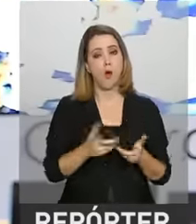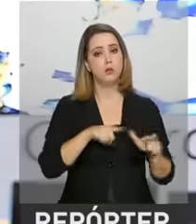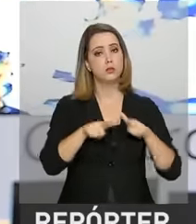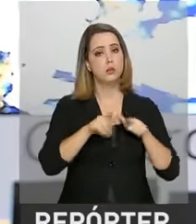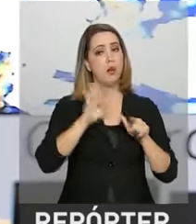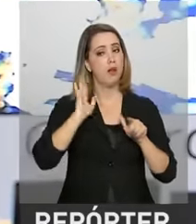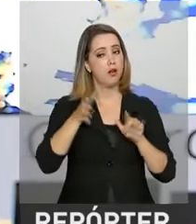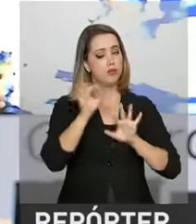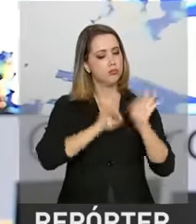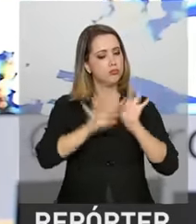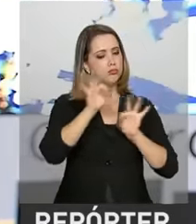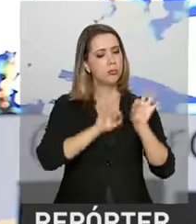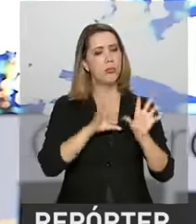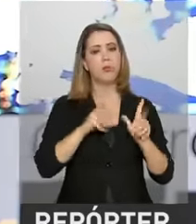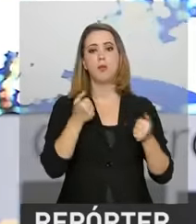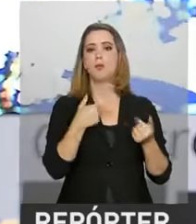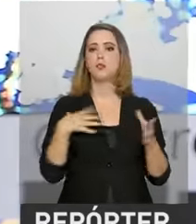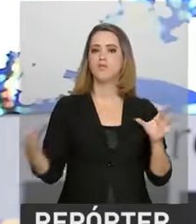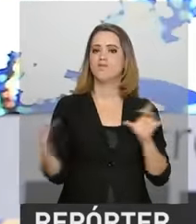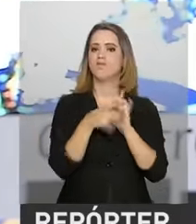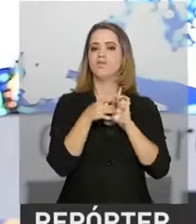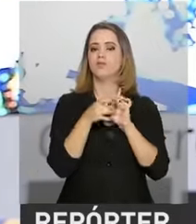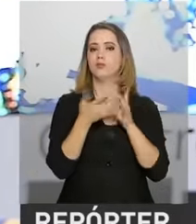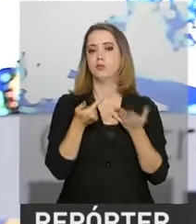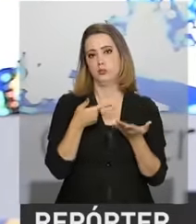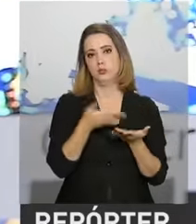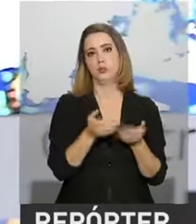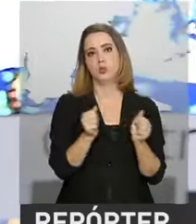planejadas pra gente ter essa articulação com eles